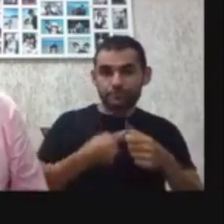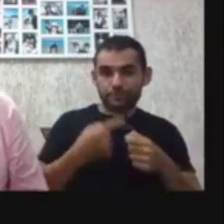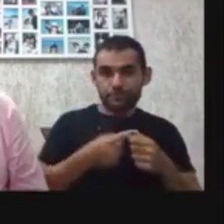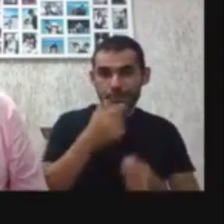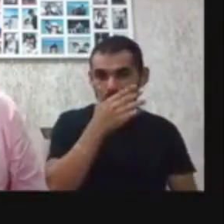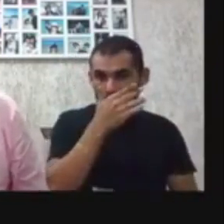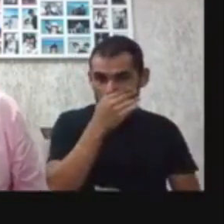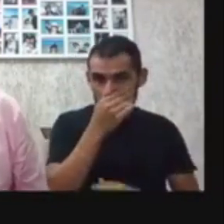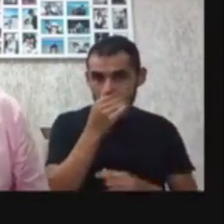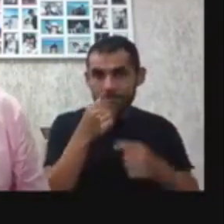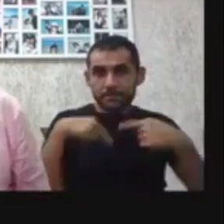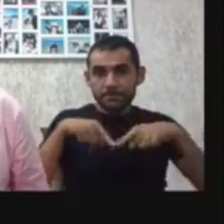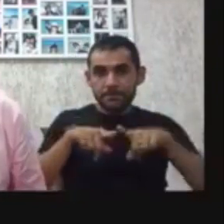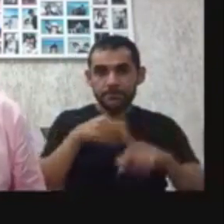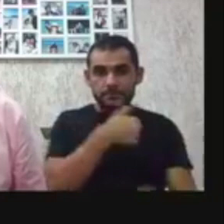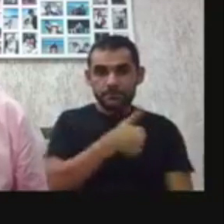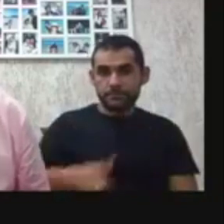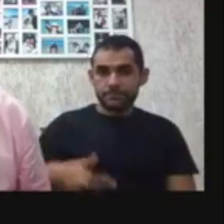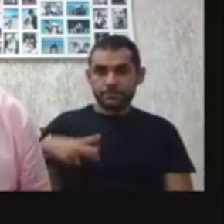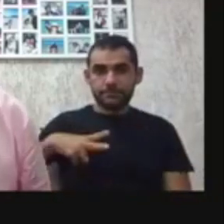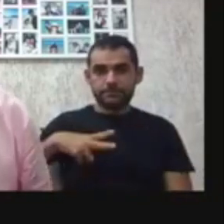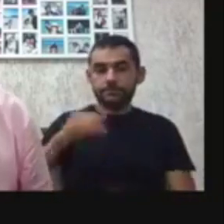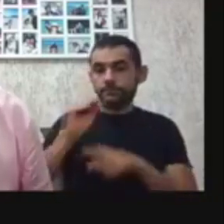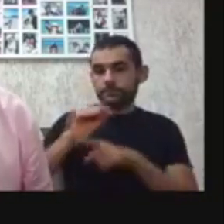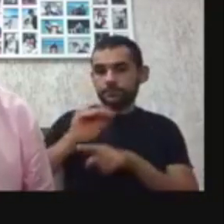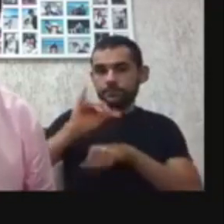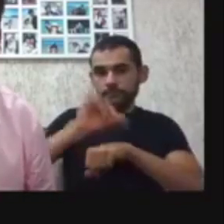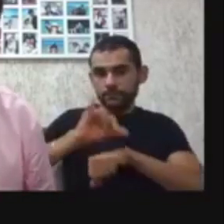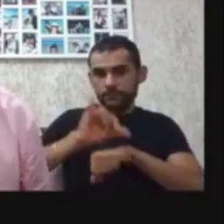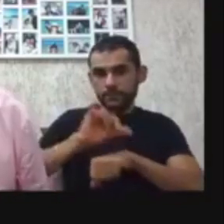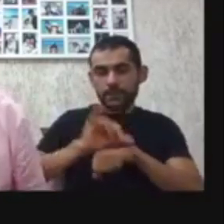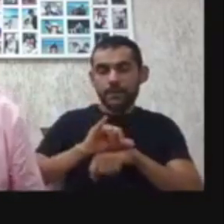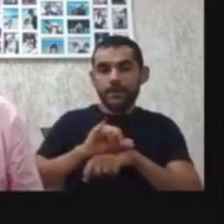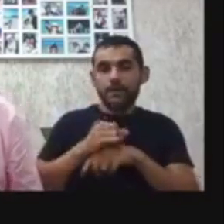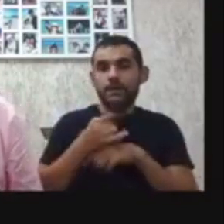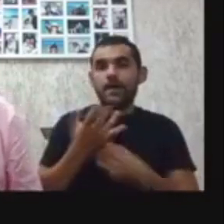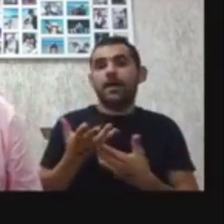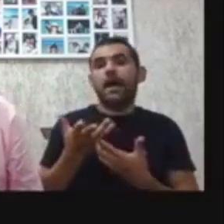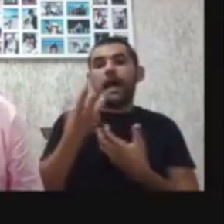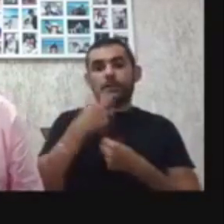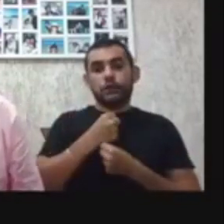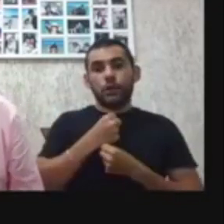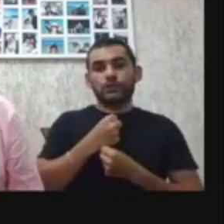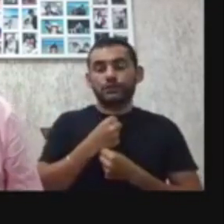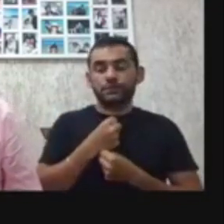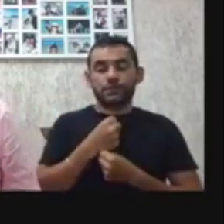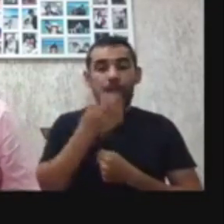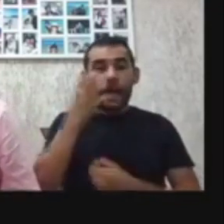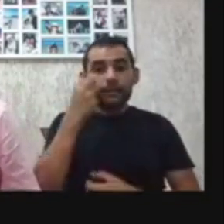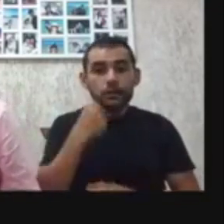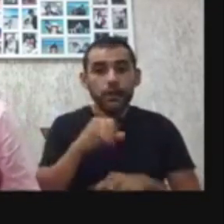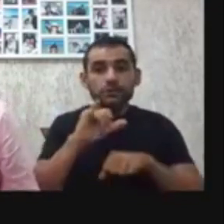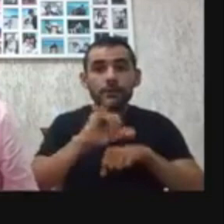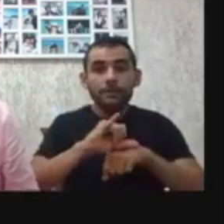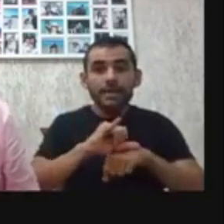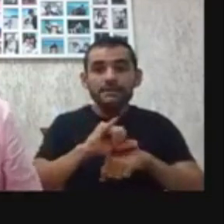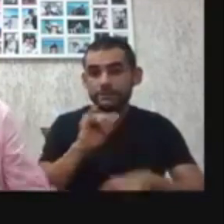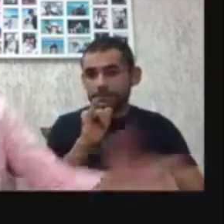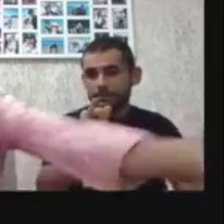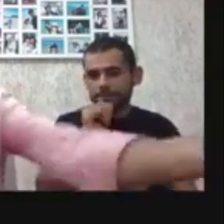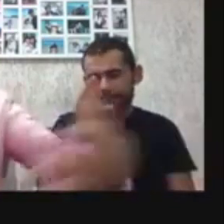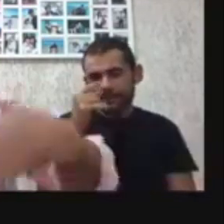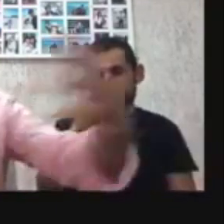coisa, parcerias privadas para cuidar das nossas praças. Adote uma praça. Eu vi aqui. Adote uma praça. Imagina uma empresa